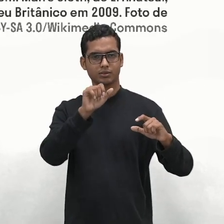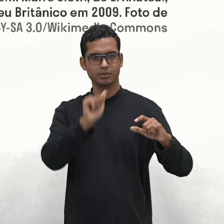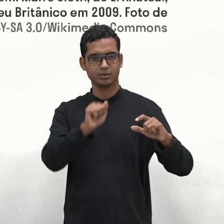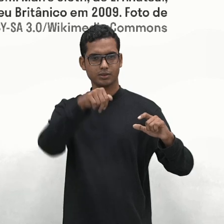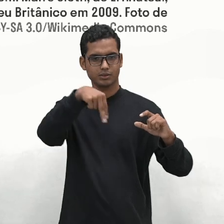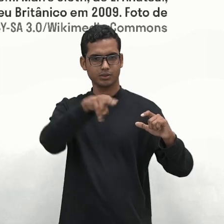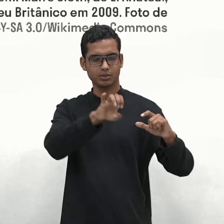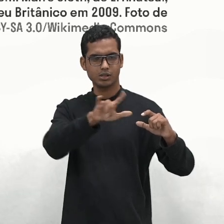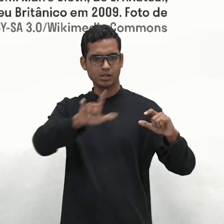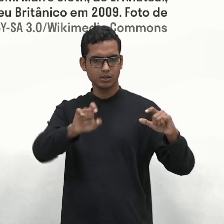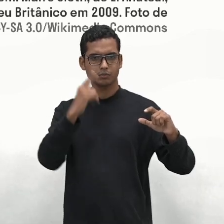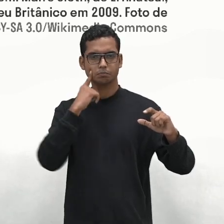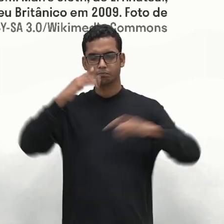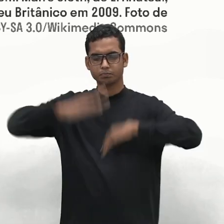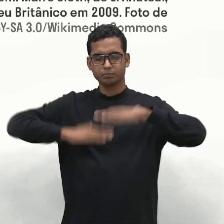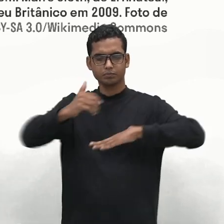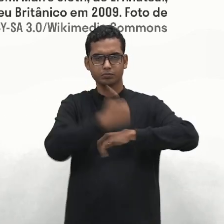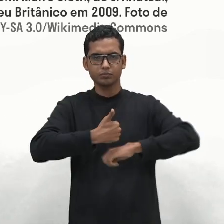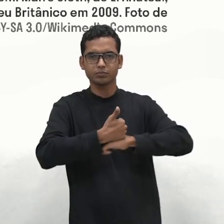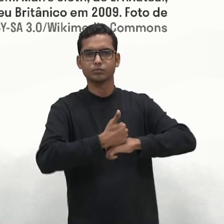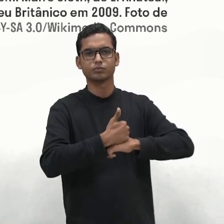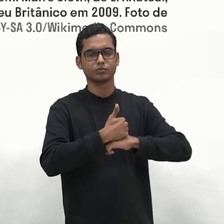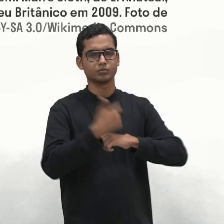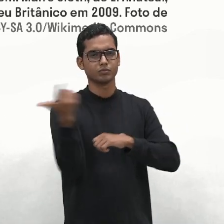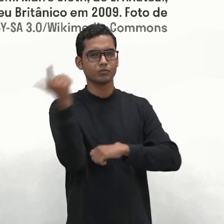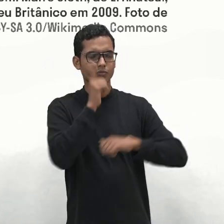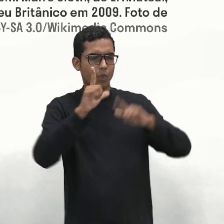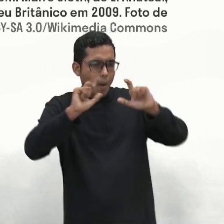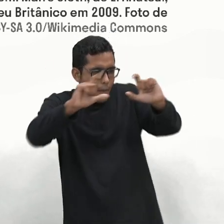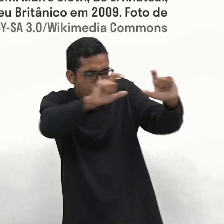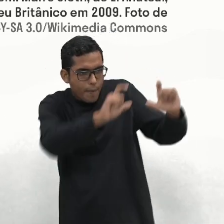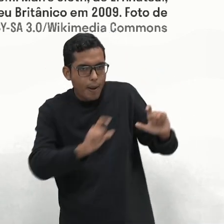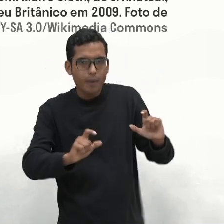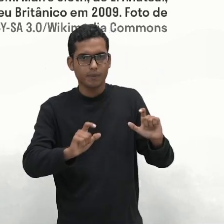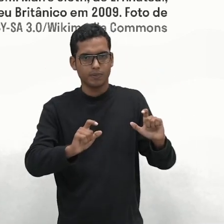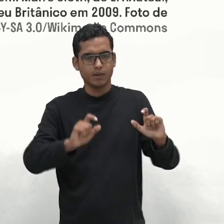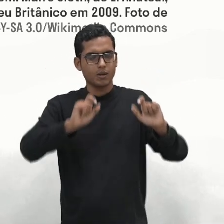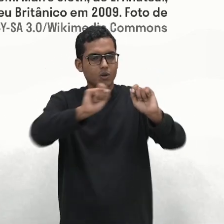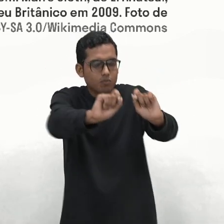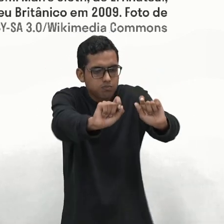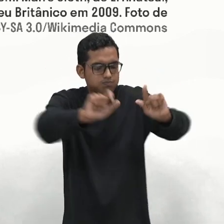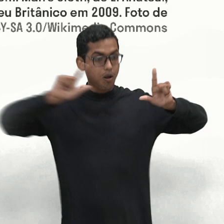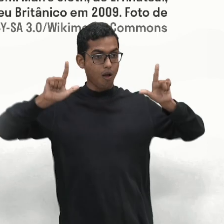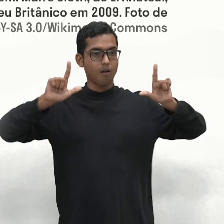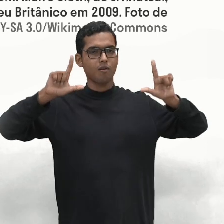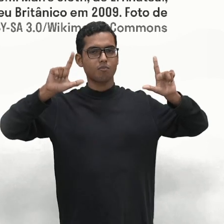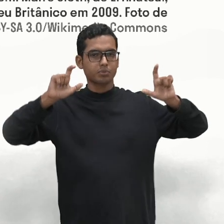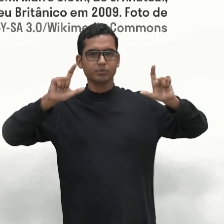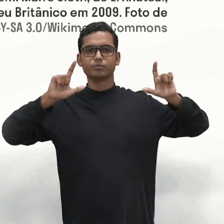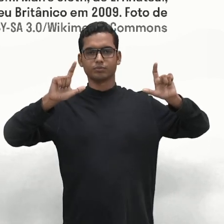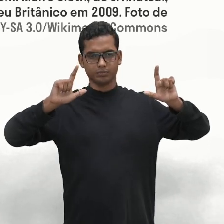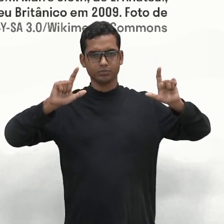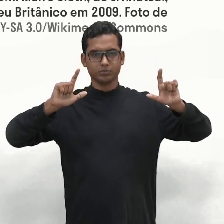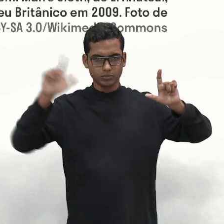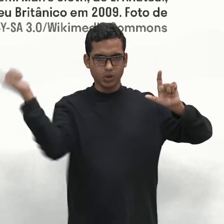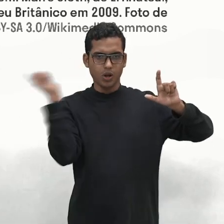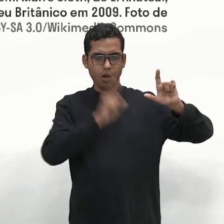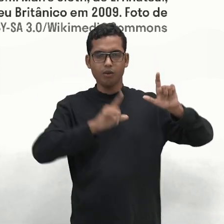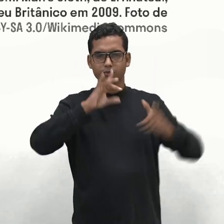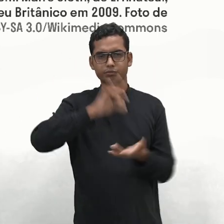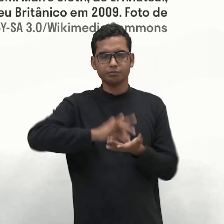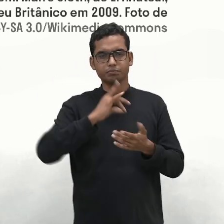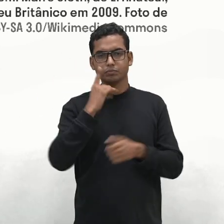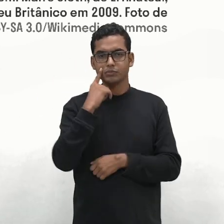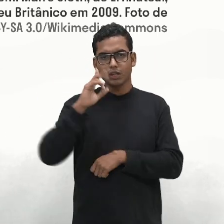vai pegar essas obras, ele vai fotografar de tamanho enorme, né? Ele faz em grande